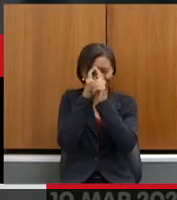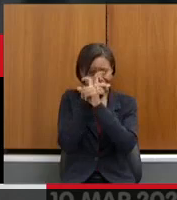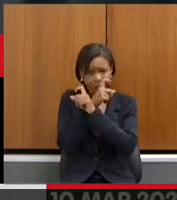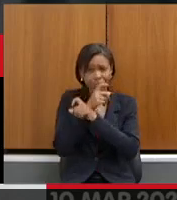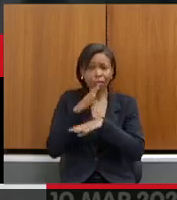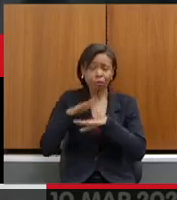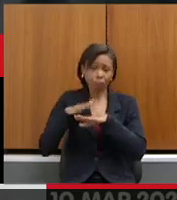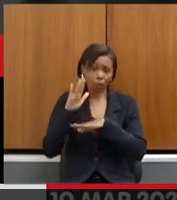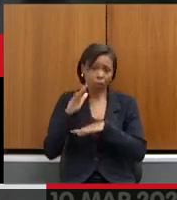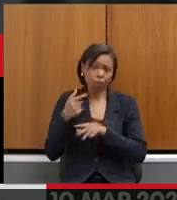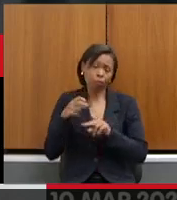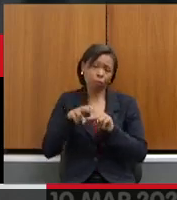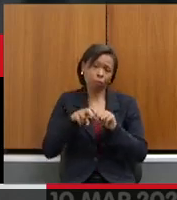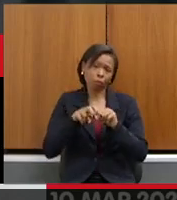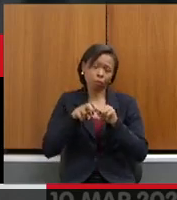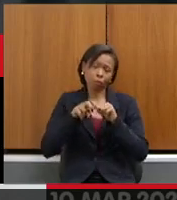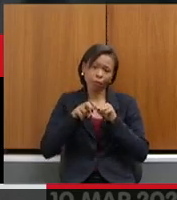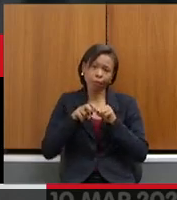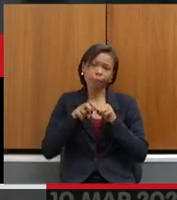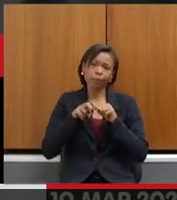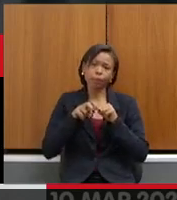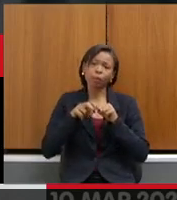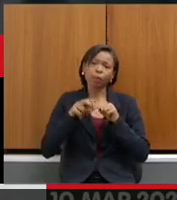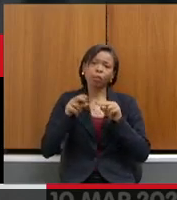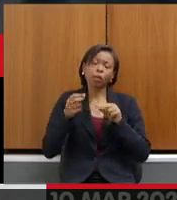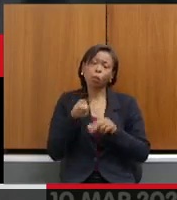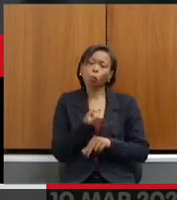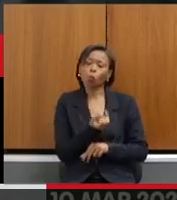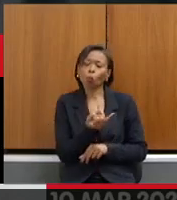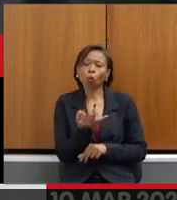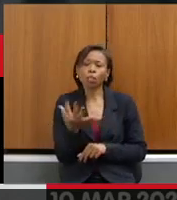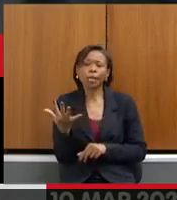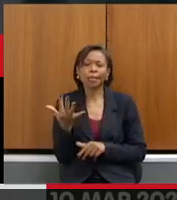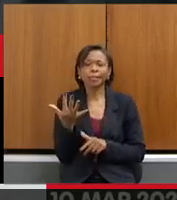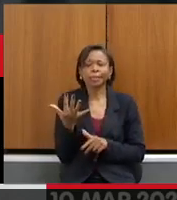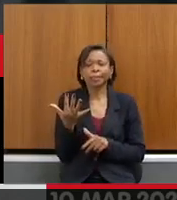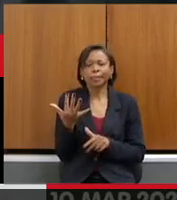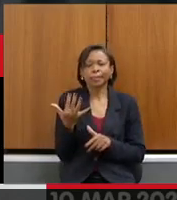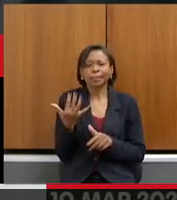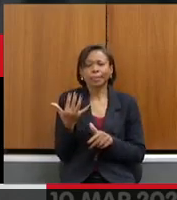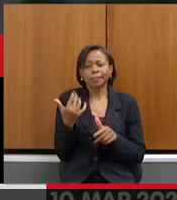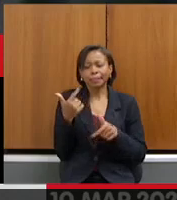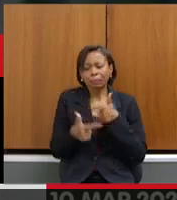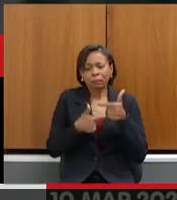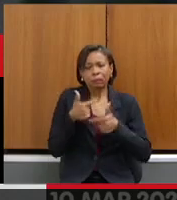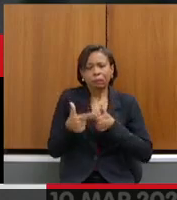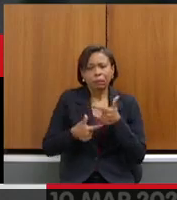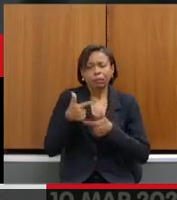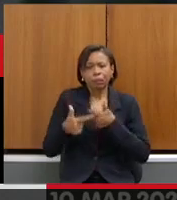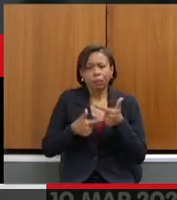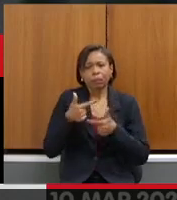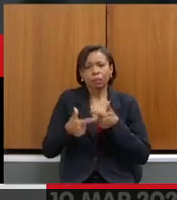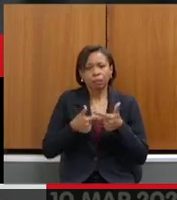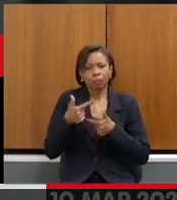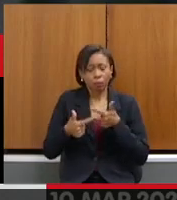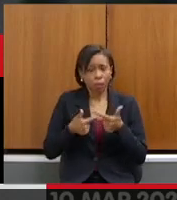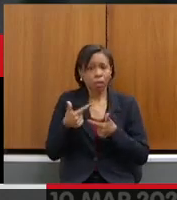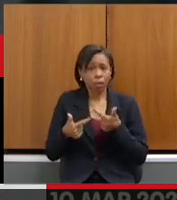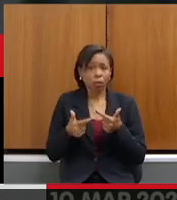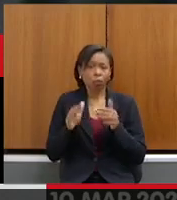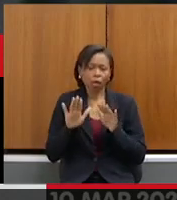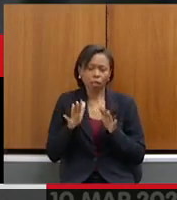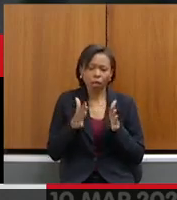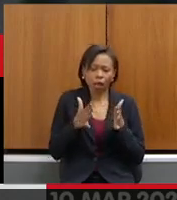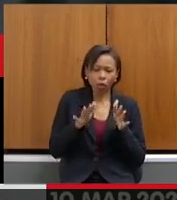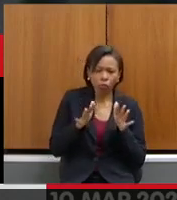por conta do aumento de volumes de trabalho realmente isso ao longo do tempo foi sendo